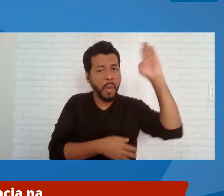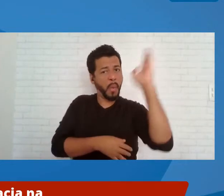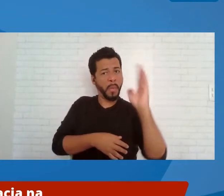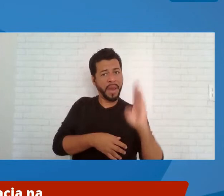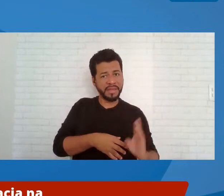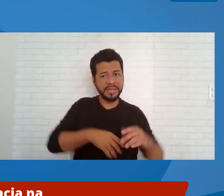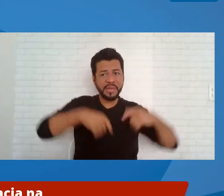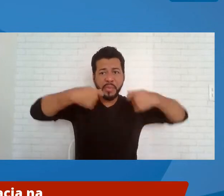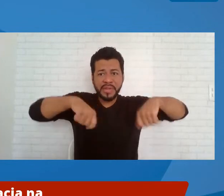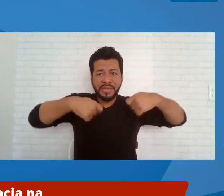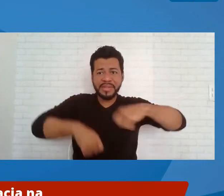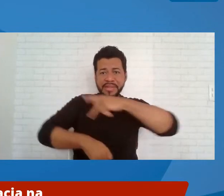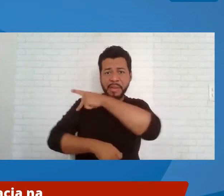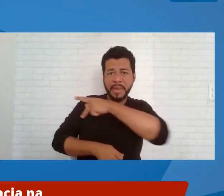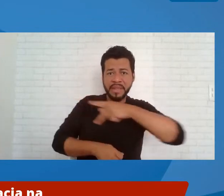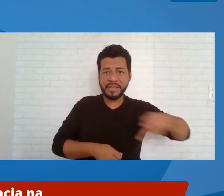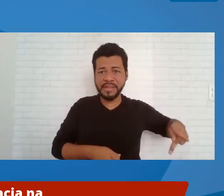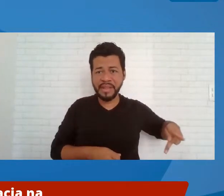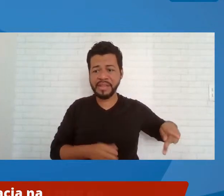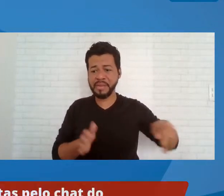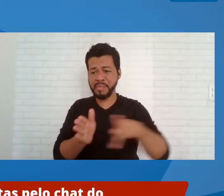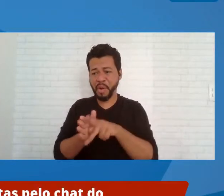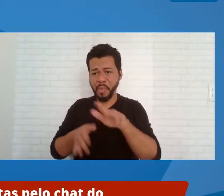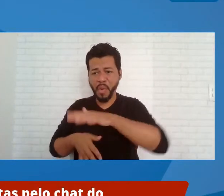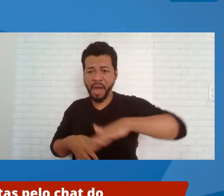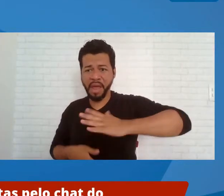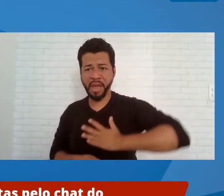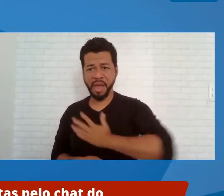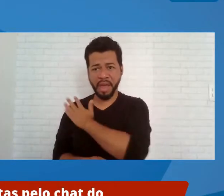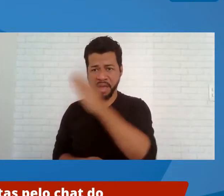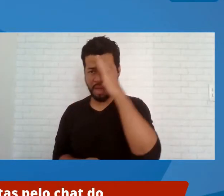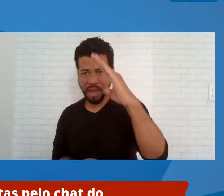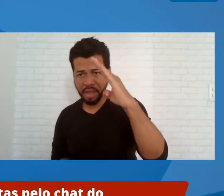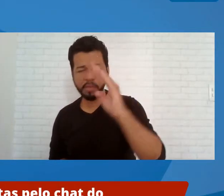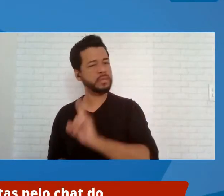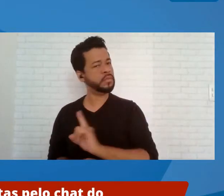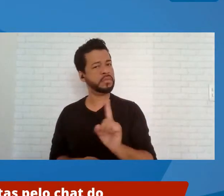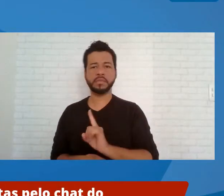interesses públicos, necessidades contra a população. Essa questão agora